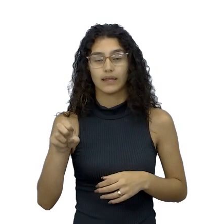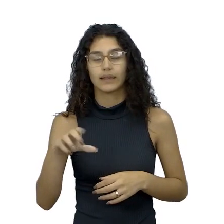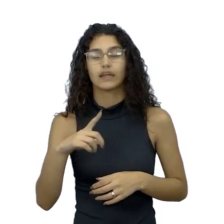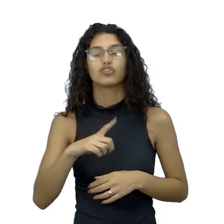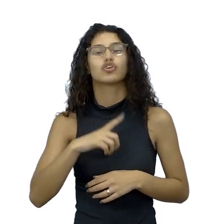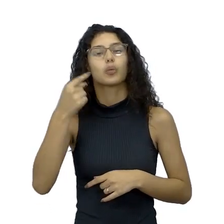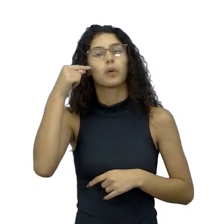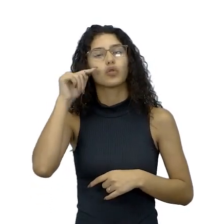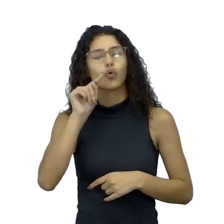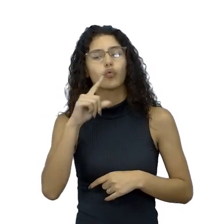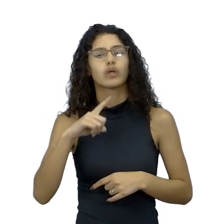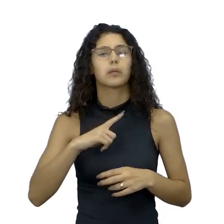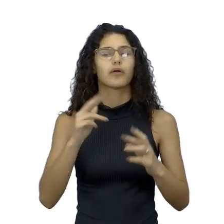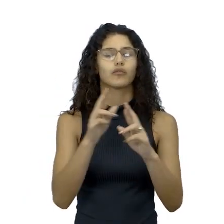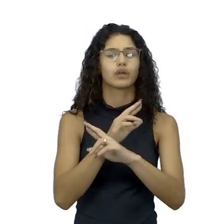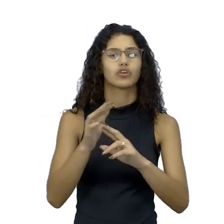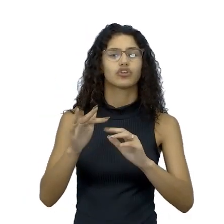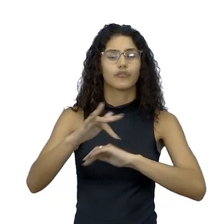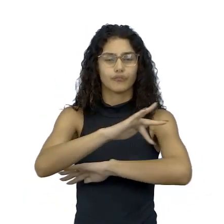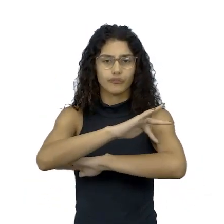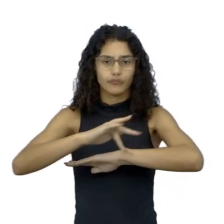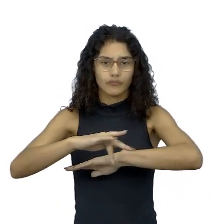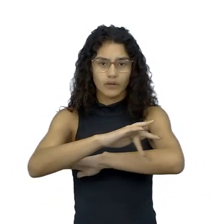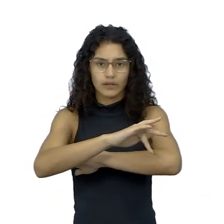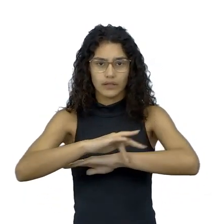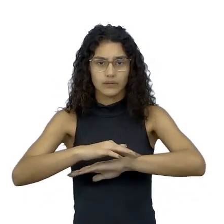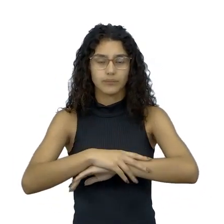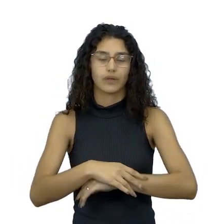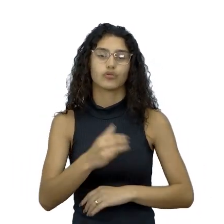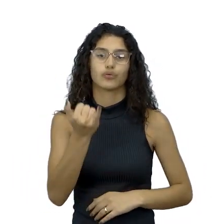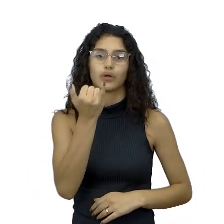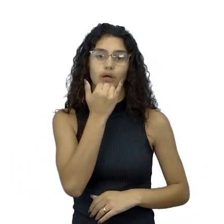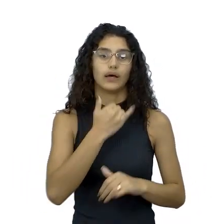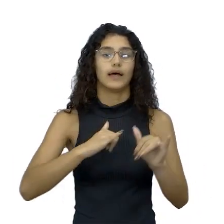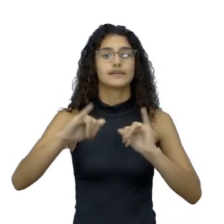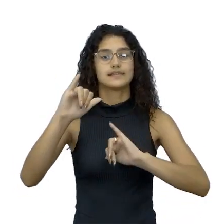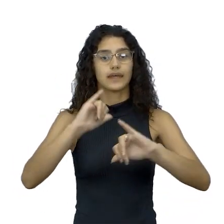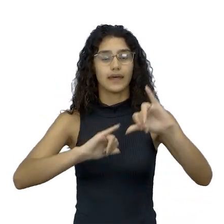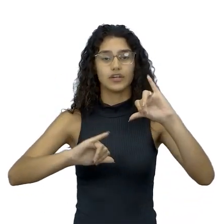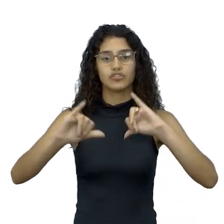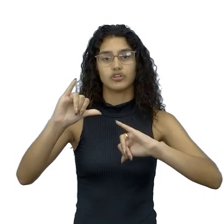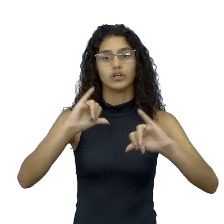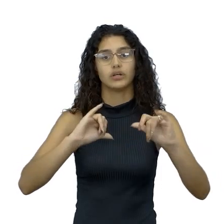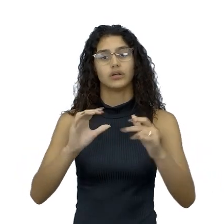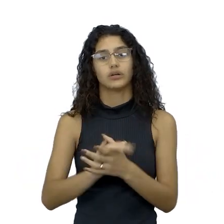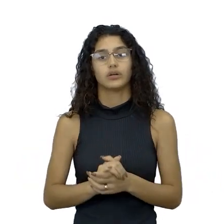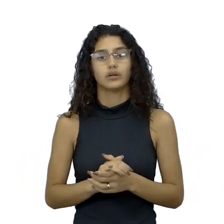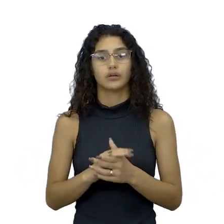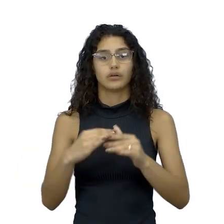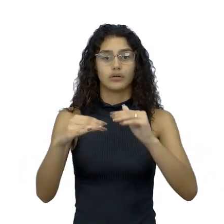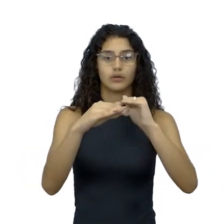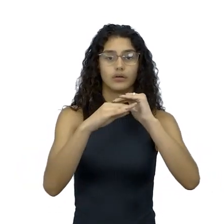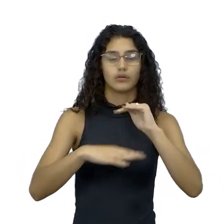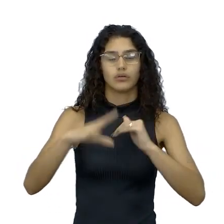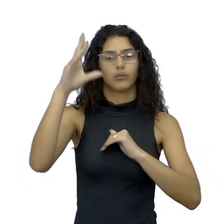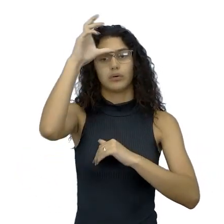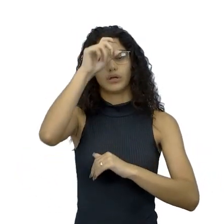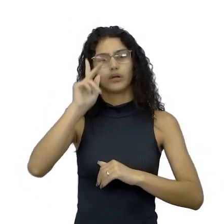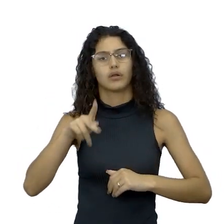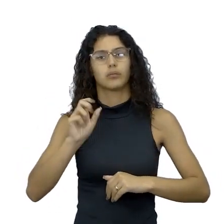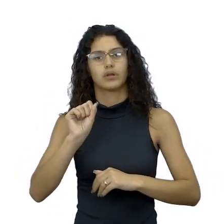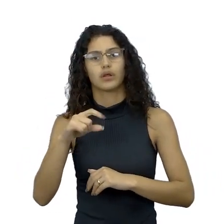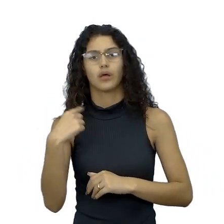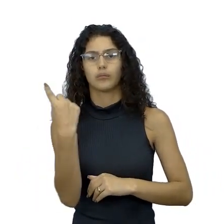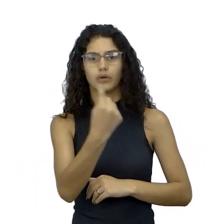dúvida referente à física, ao trabalho, à química, de equilíbrio químico em relação a aprender sempre, né? Se era para a gente